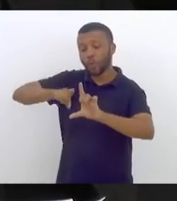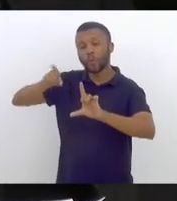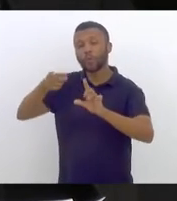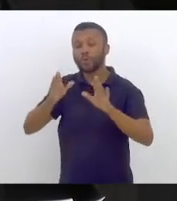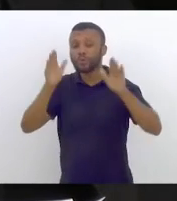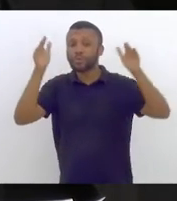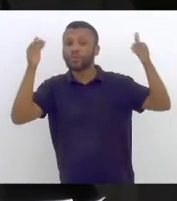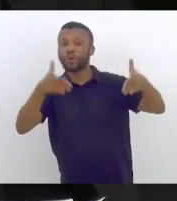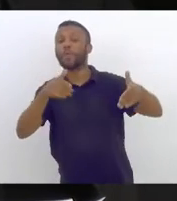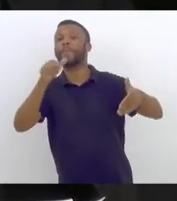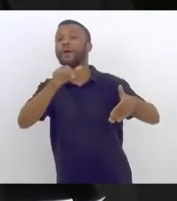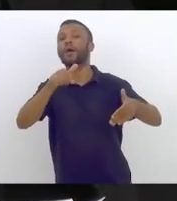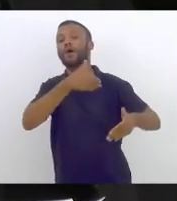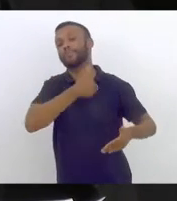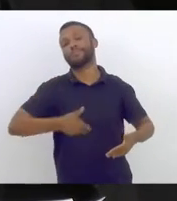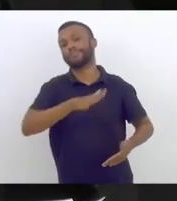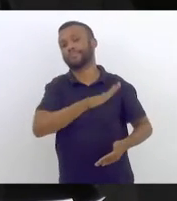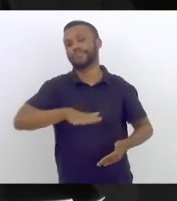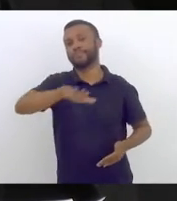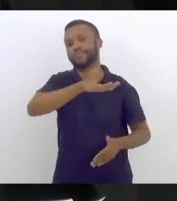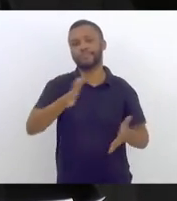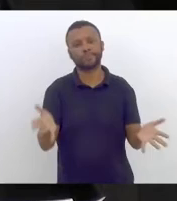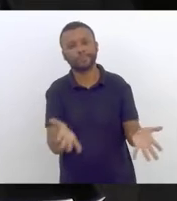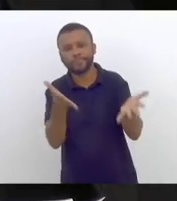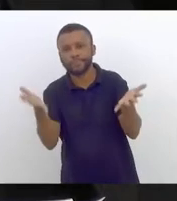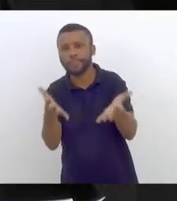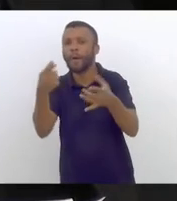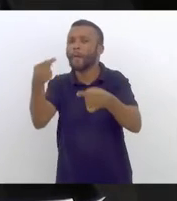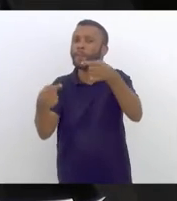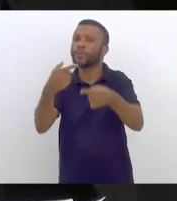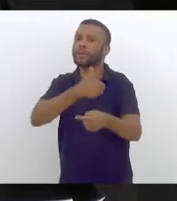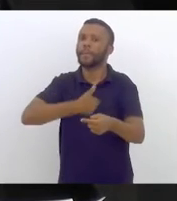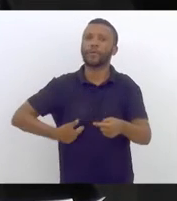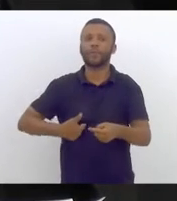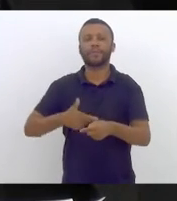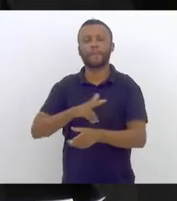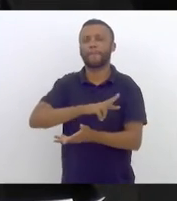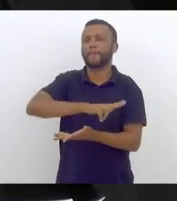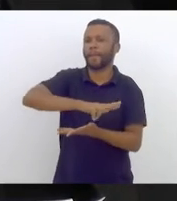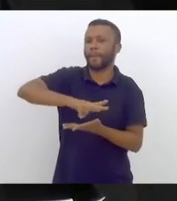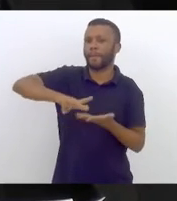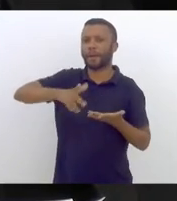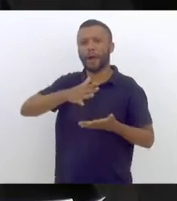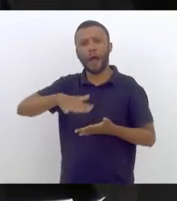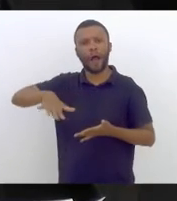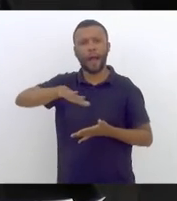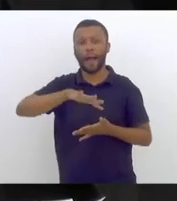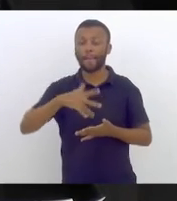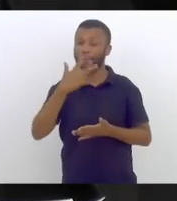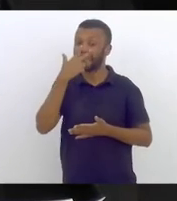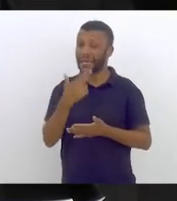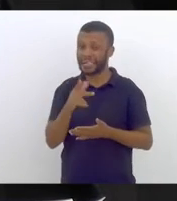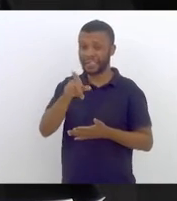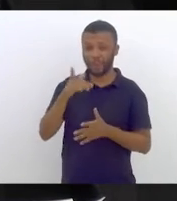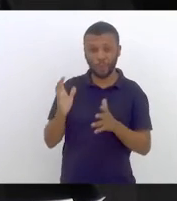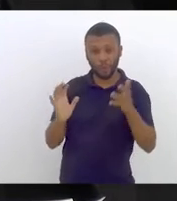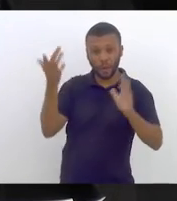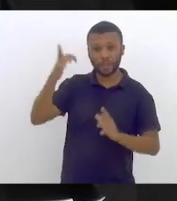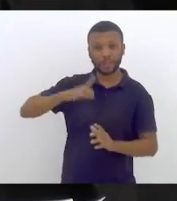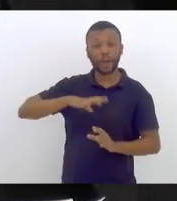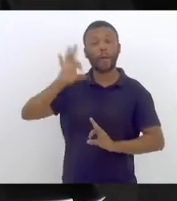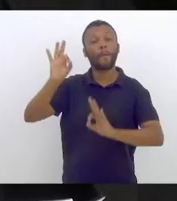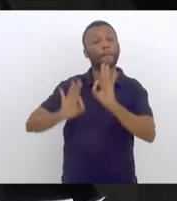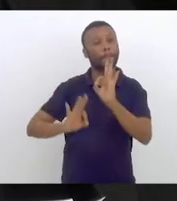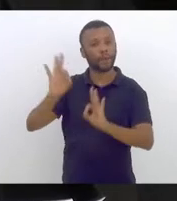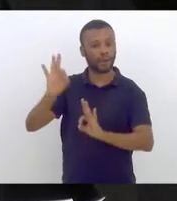fundamentando políticas públicas nas mais diferentes áreas. Então, realmente, não me parece ser o caso de haver um plano